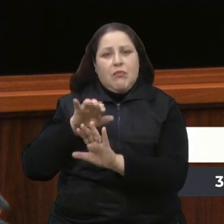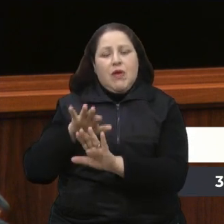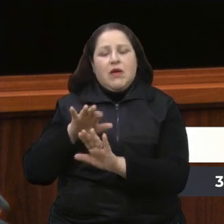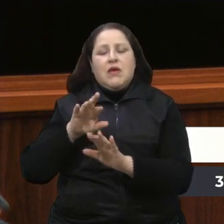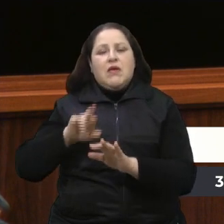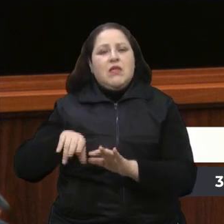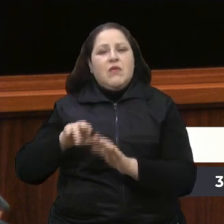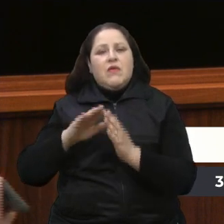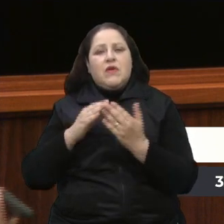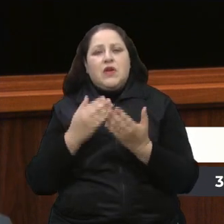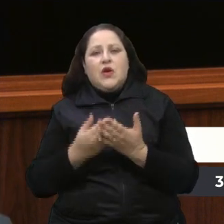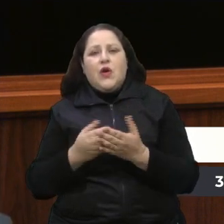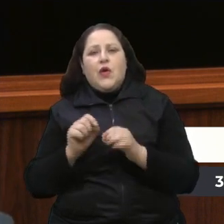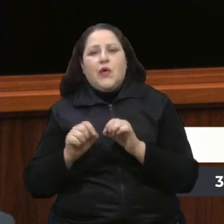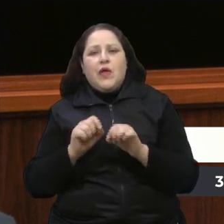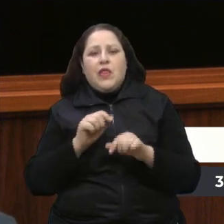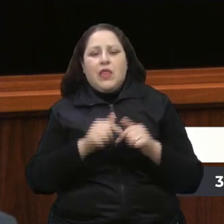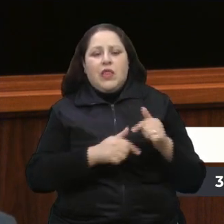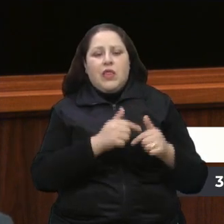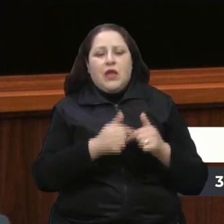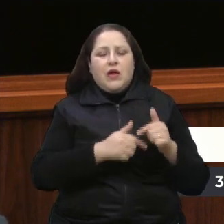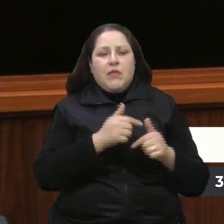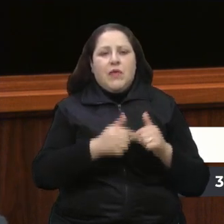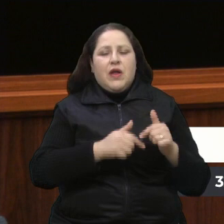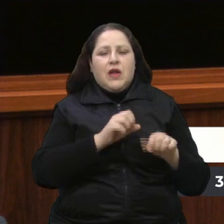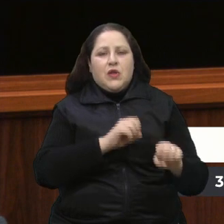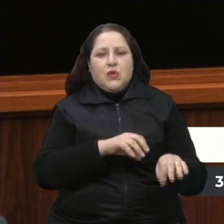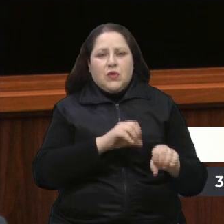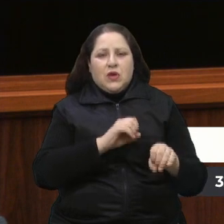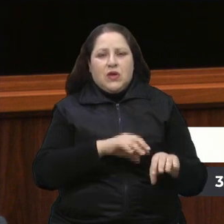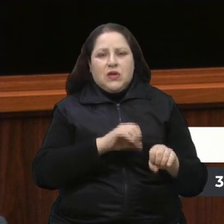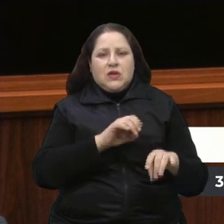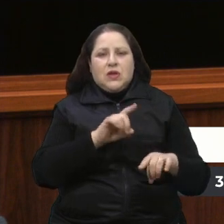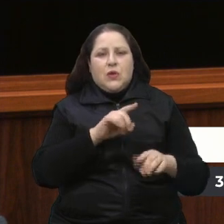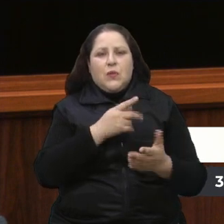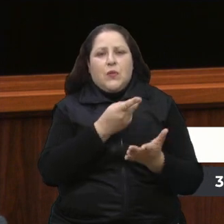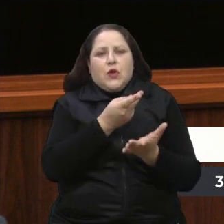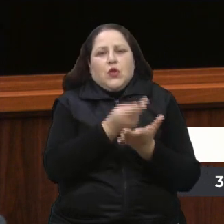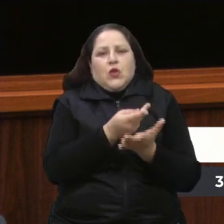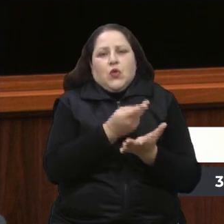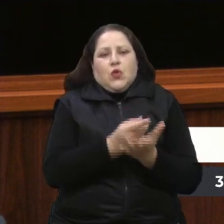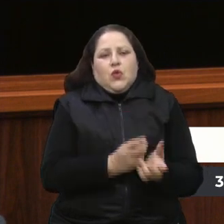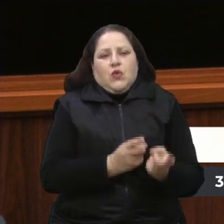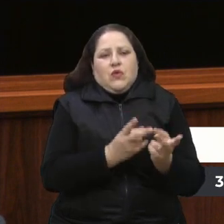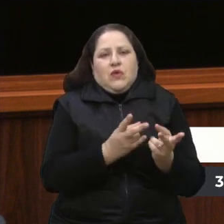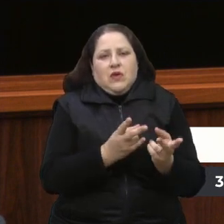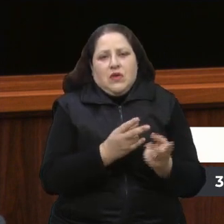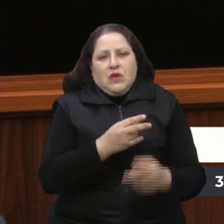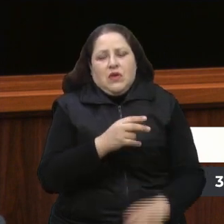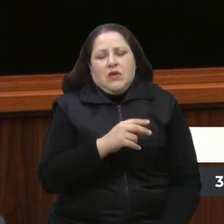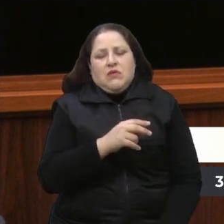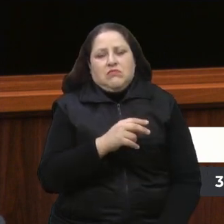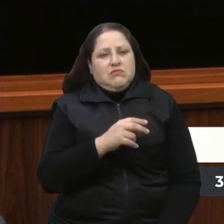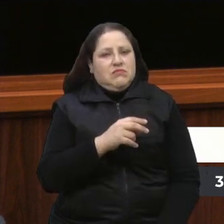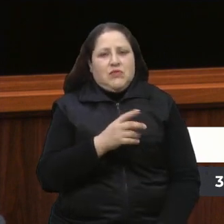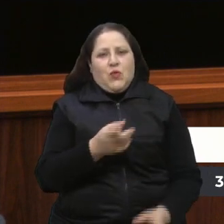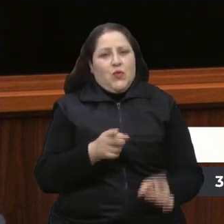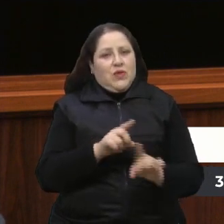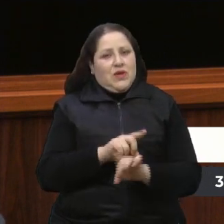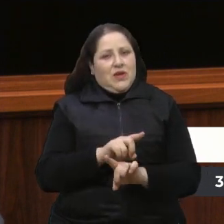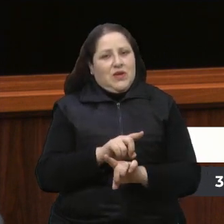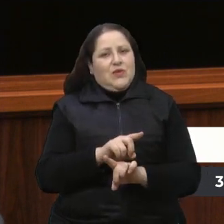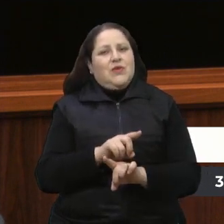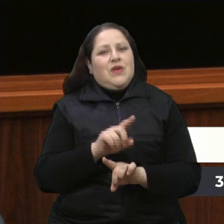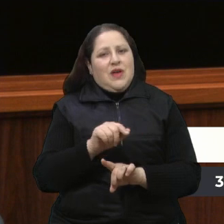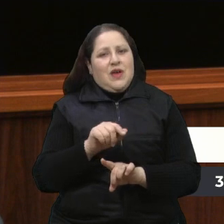escola que trabalha a educação como uma mercadoria muito pelo contrário esse jogo recebi a visita da